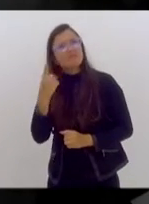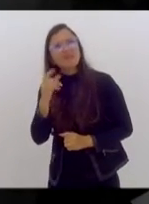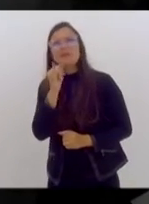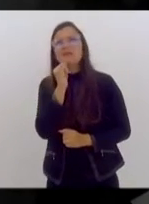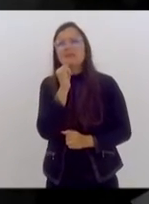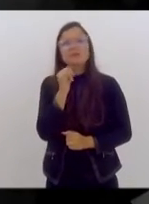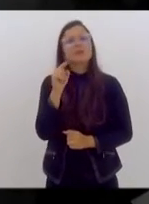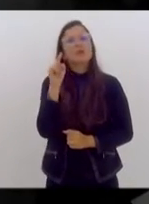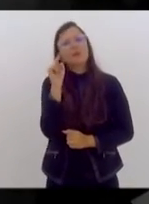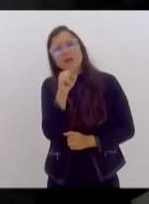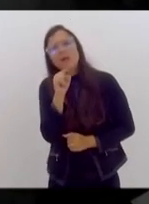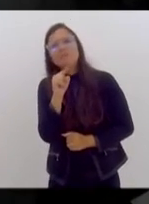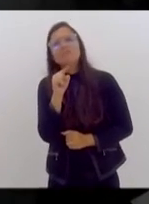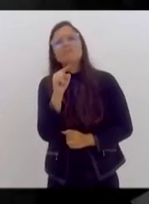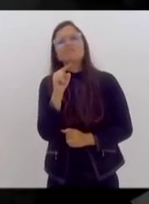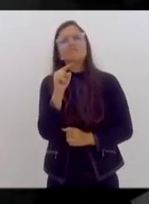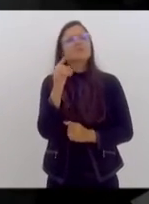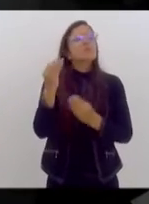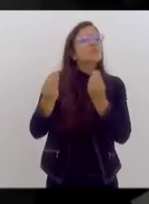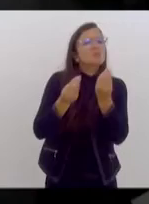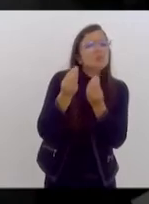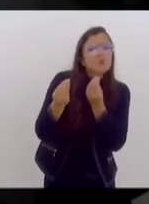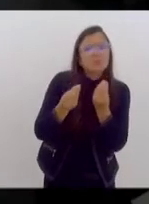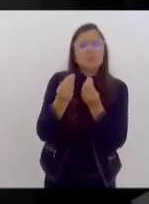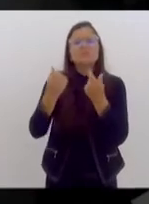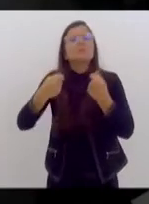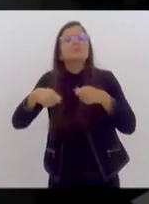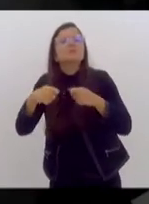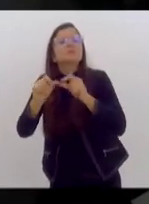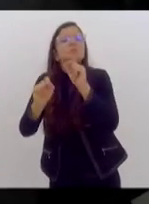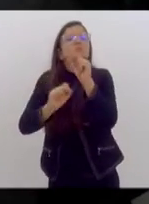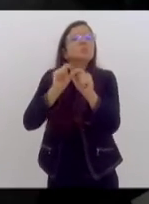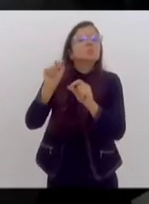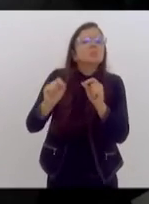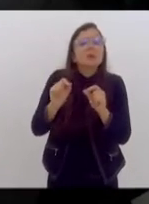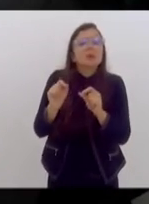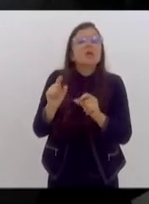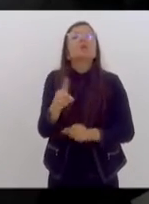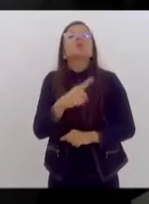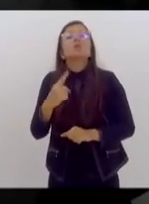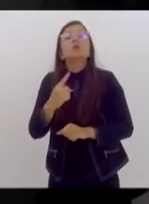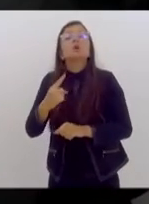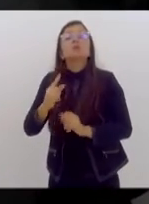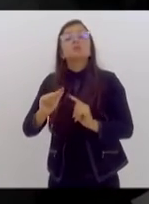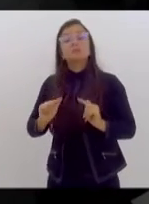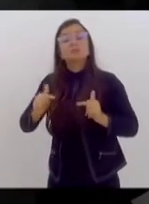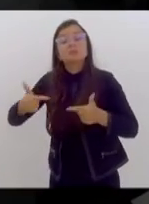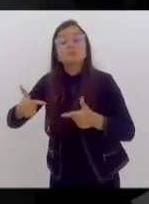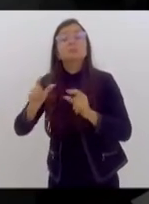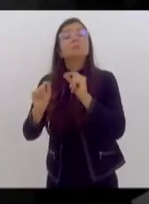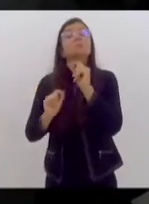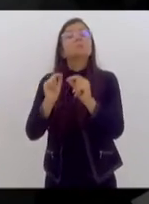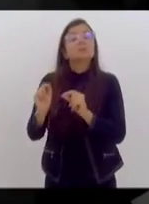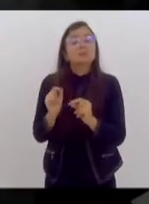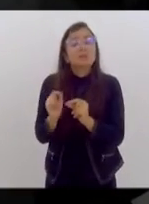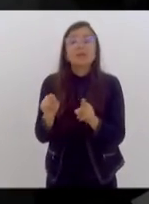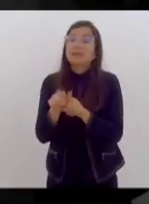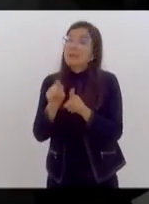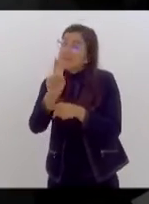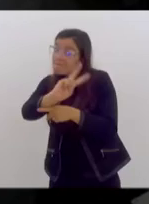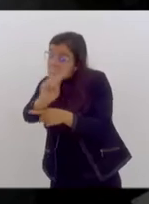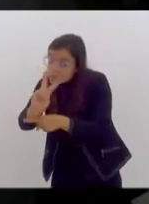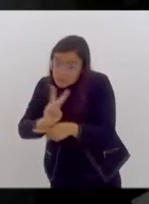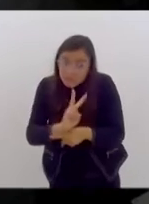forma sistêmica mas também na forma prática fazendo as vistorias técnicas que para mim foi uma